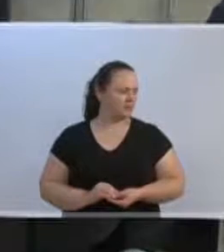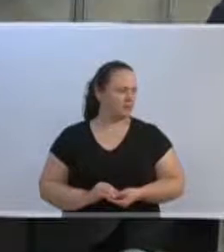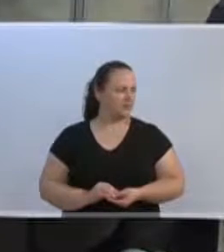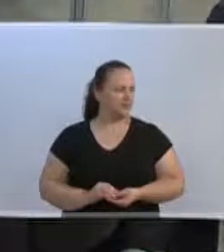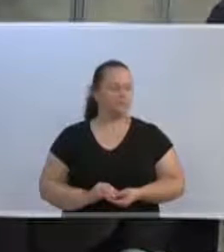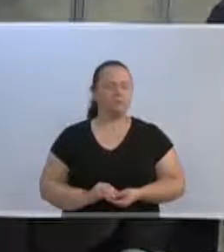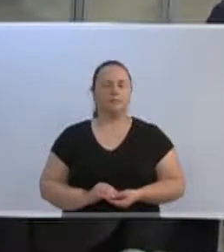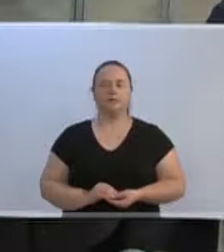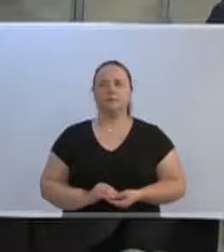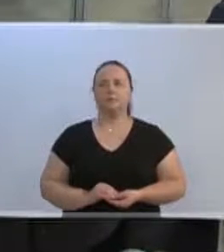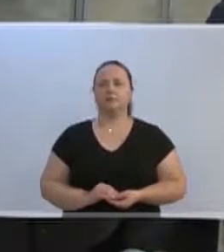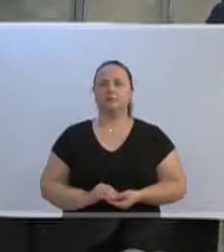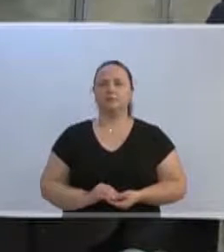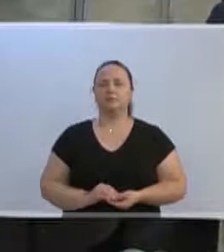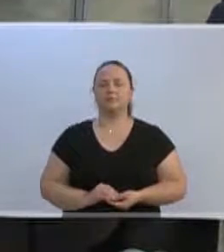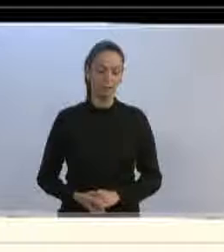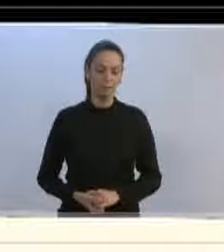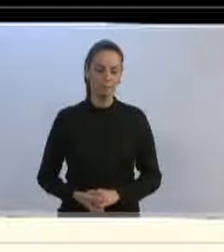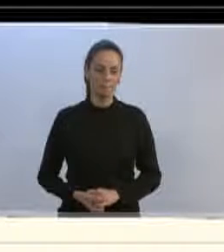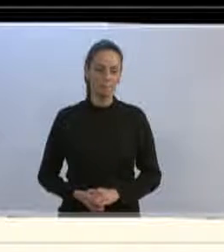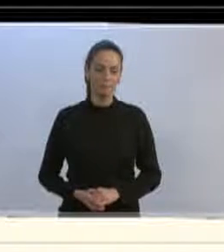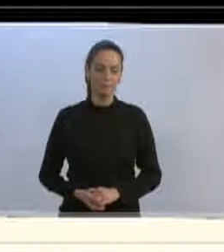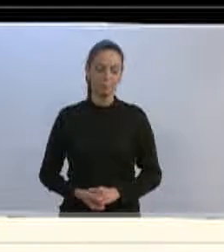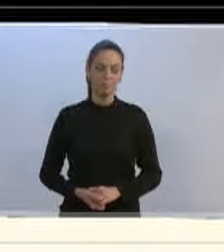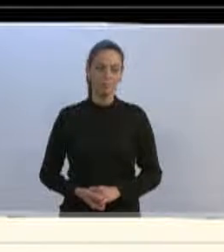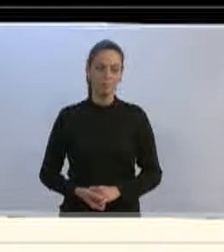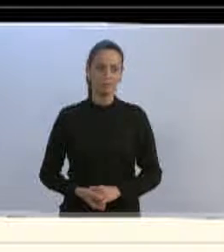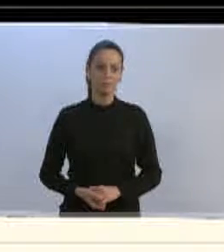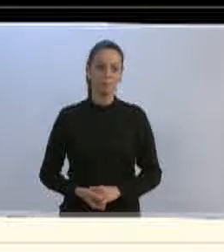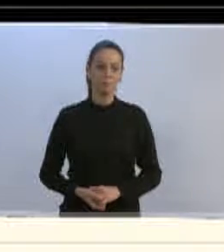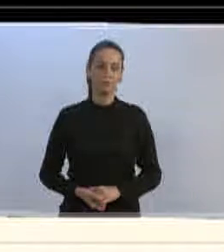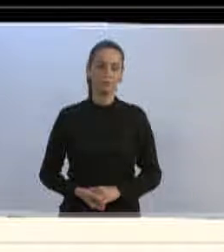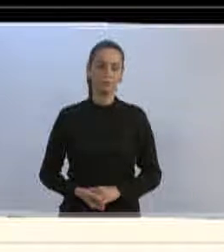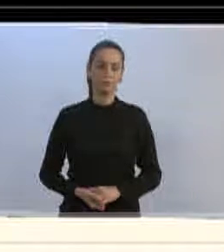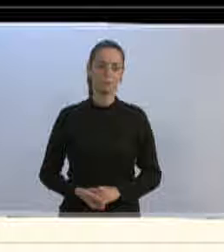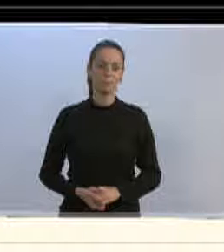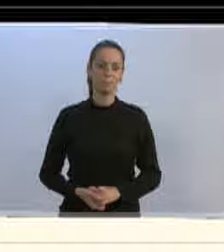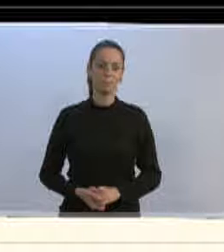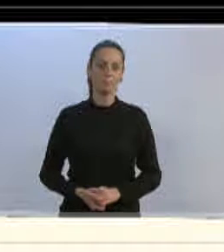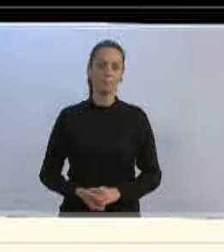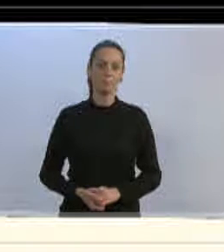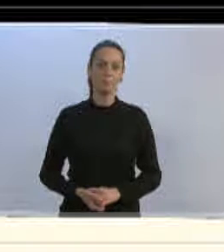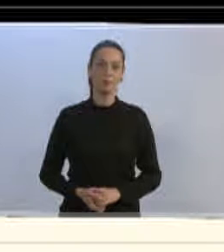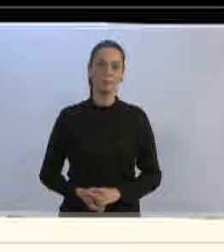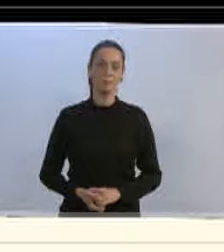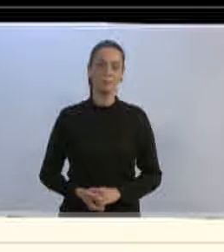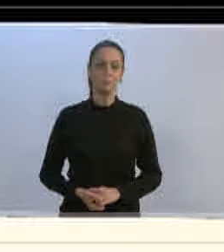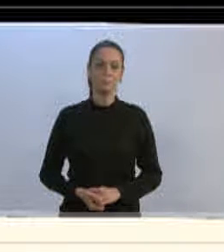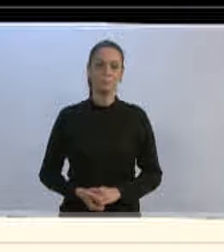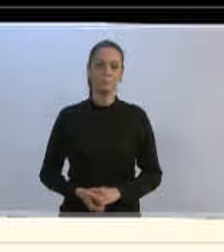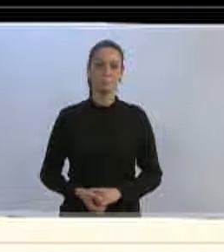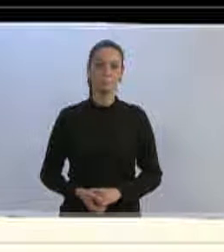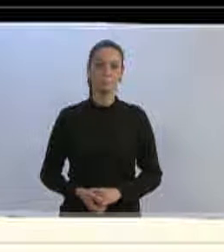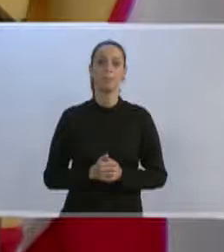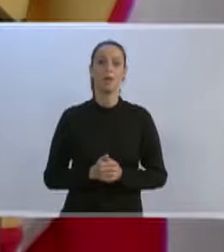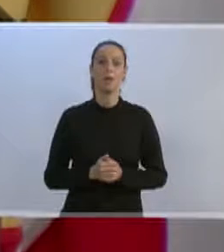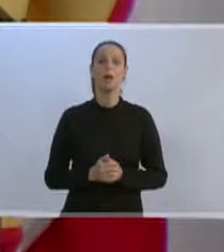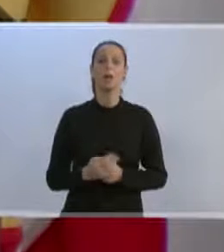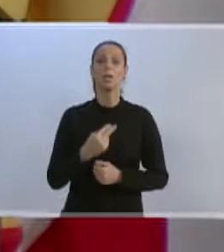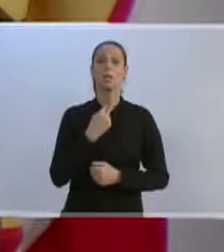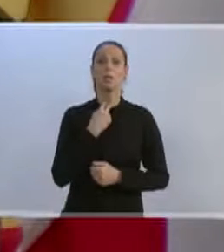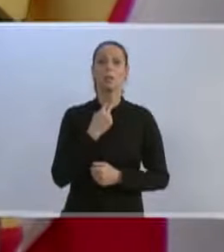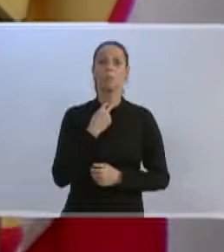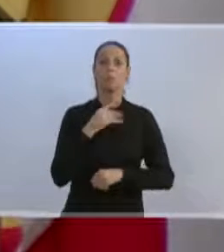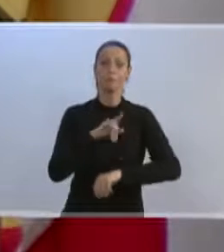Na sessão ordinária da última terça-feira, foram aprovados 3 projetos de lei e uma emenda em segunda votação. Um dos projetos